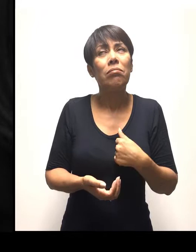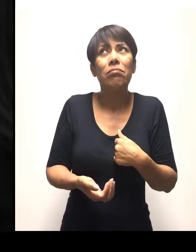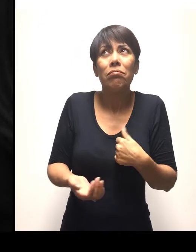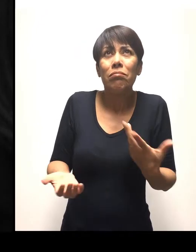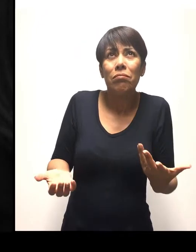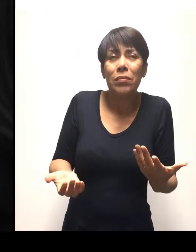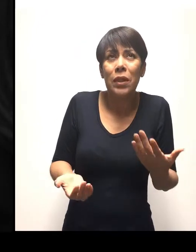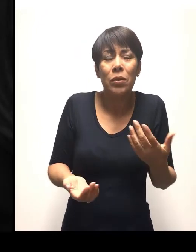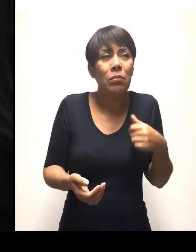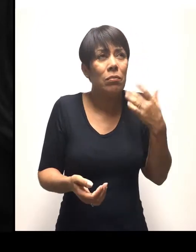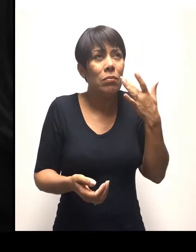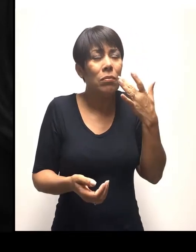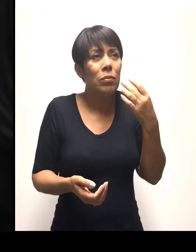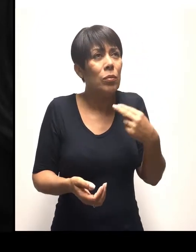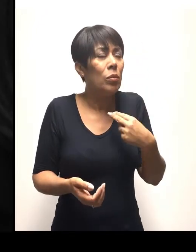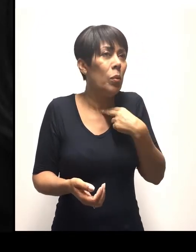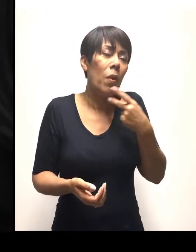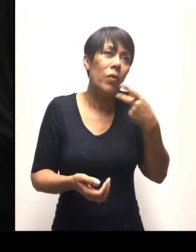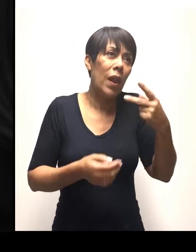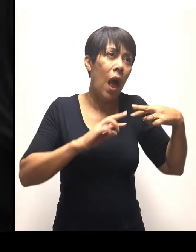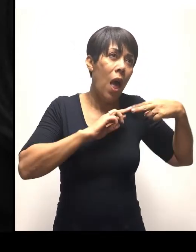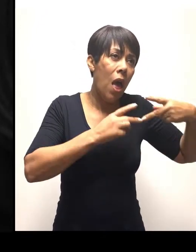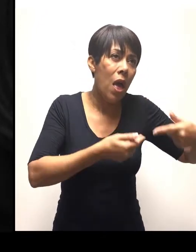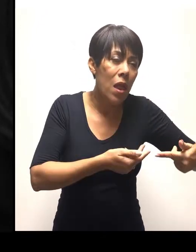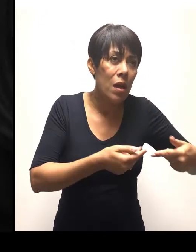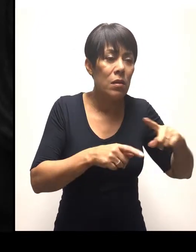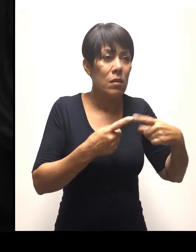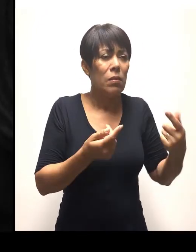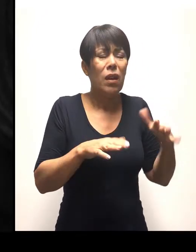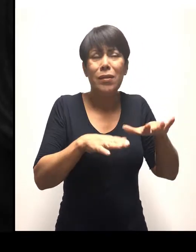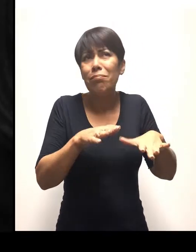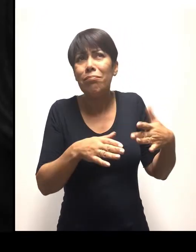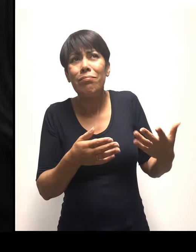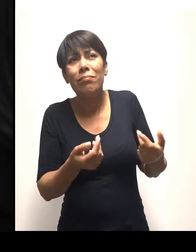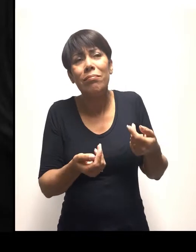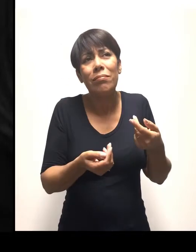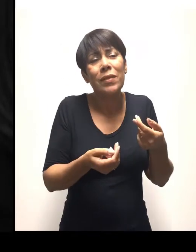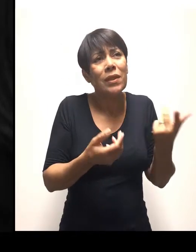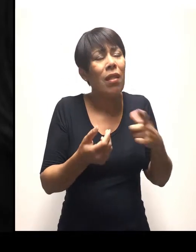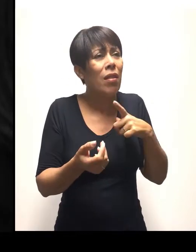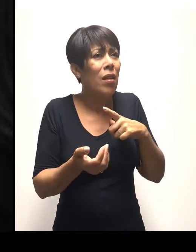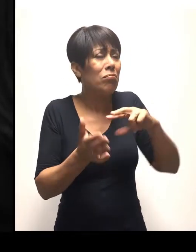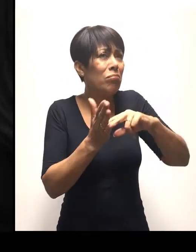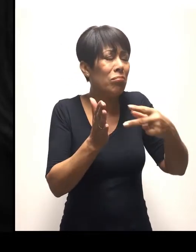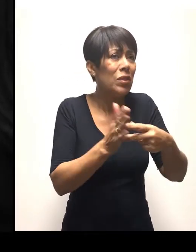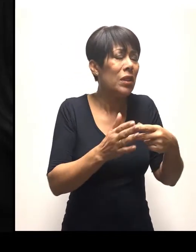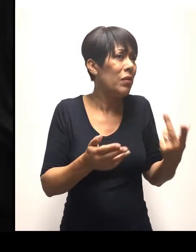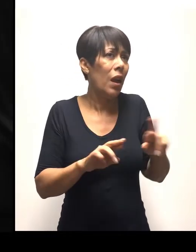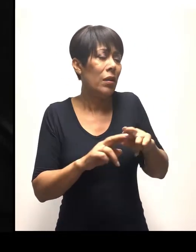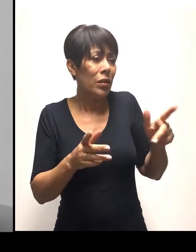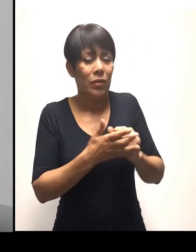eu não diria herança, eu não diria herança, mas alguma coisa que eu quero dizer nesse